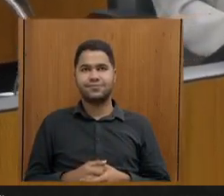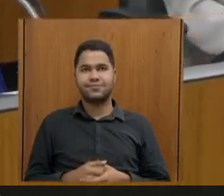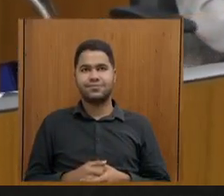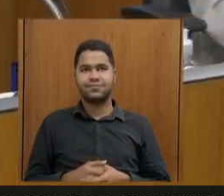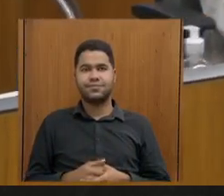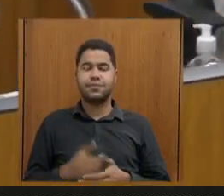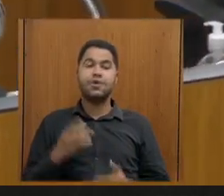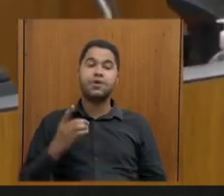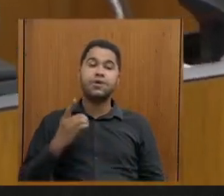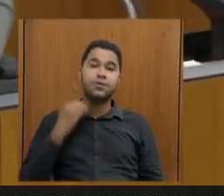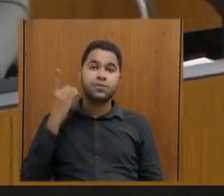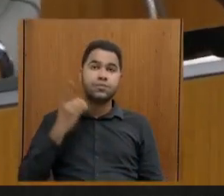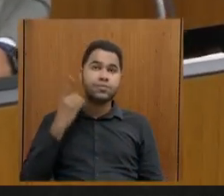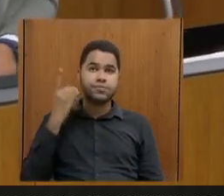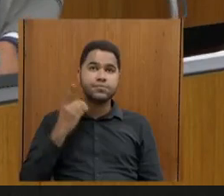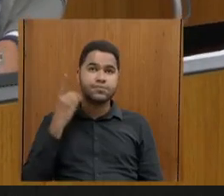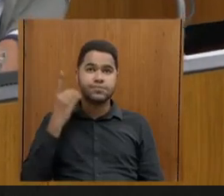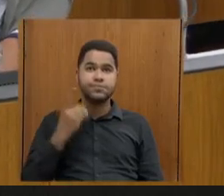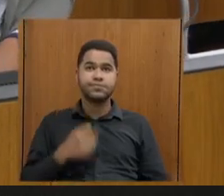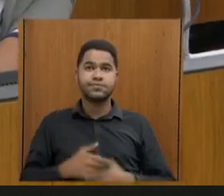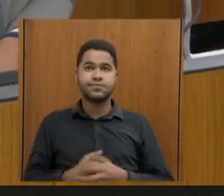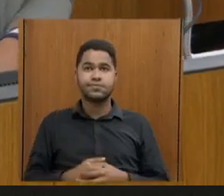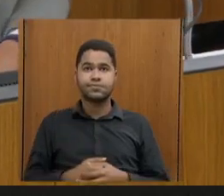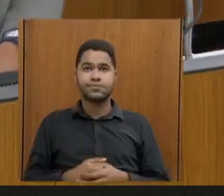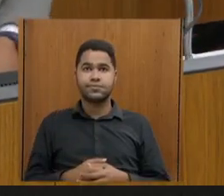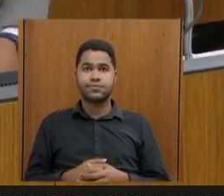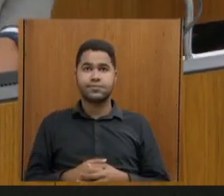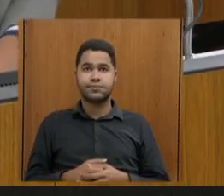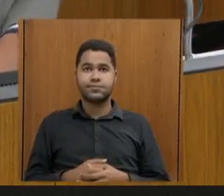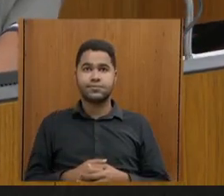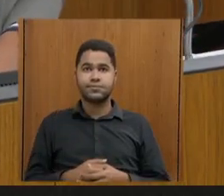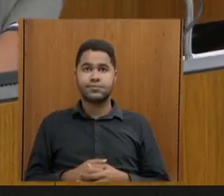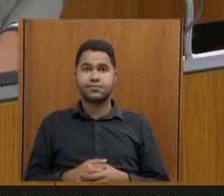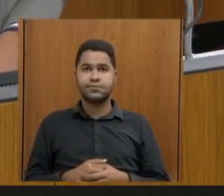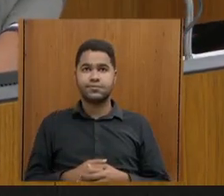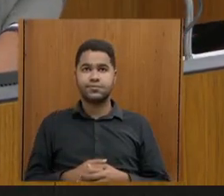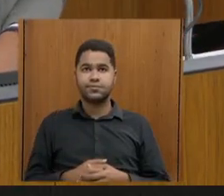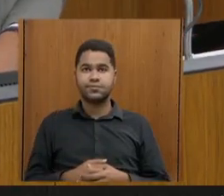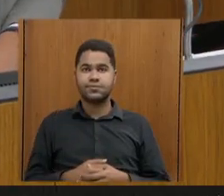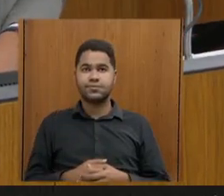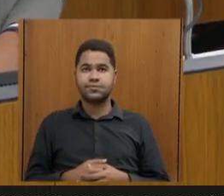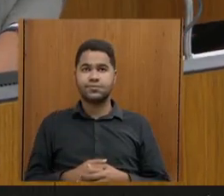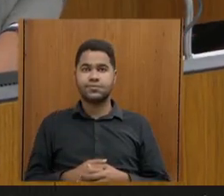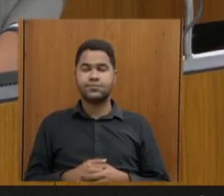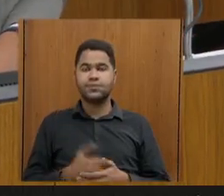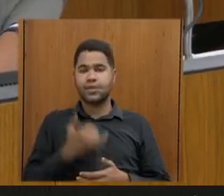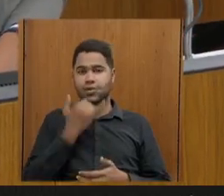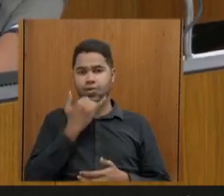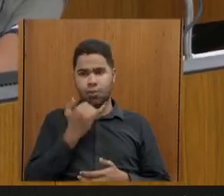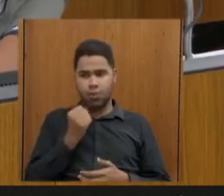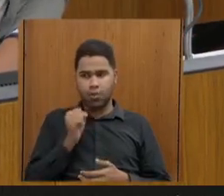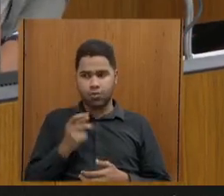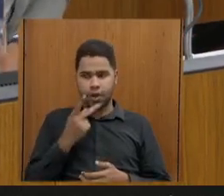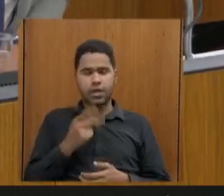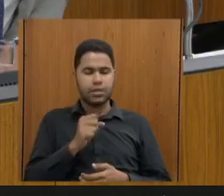o deputado espera ontem sim pode falar Presidente